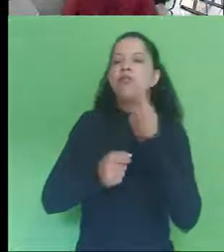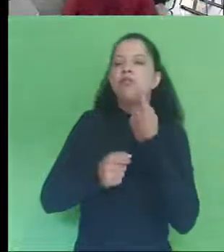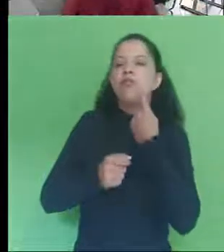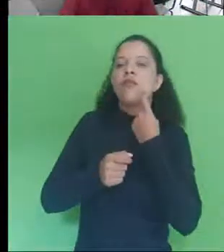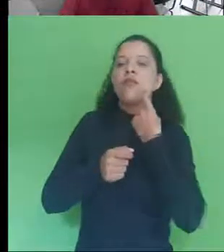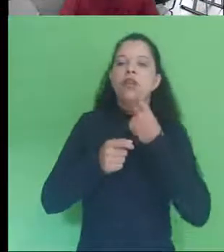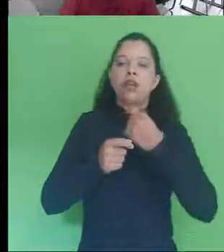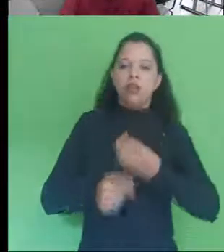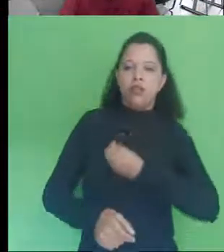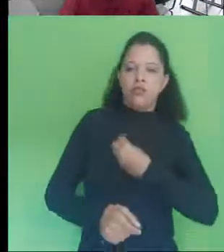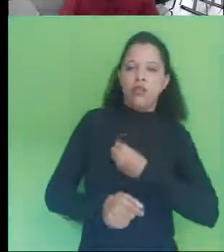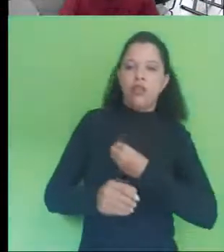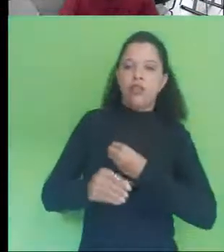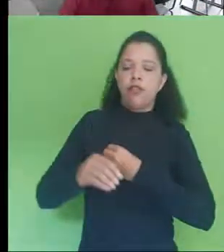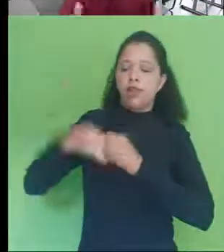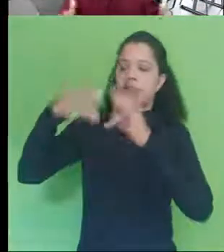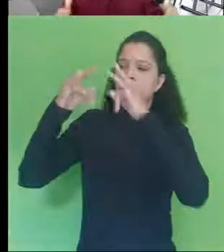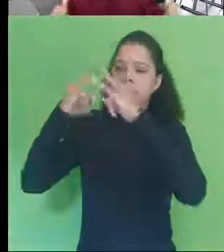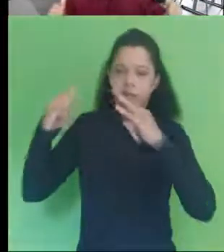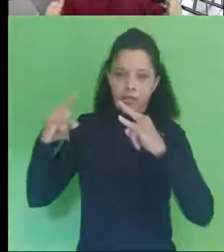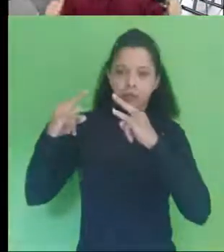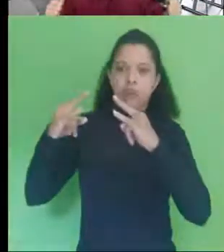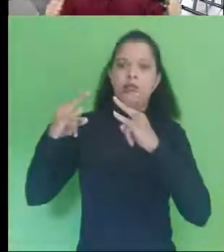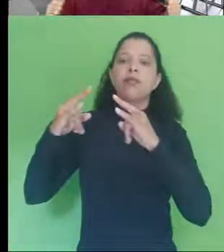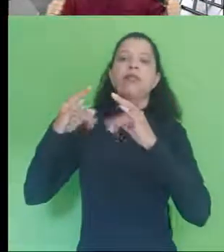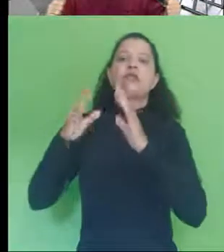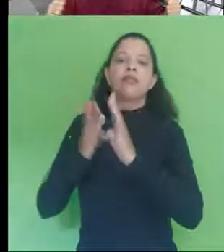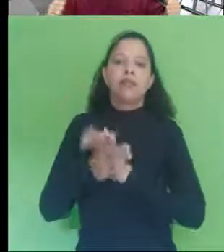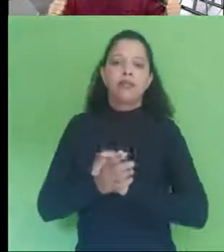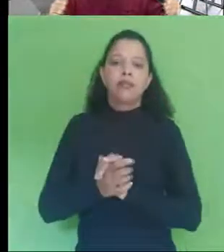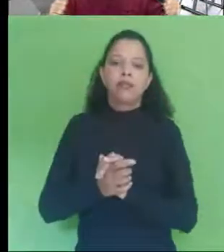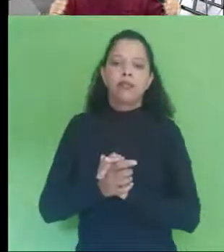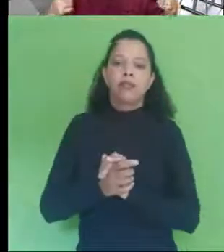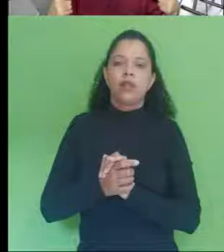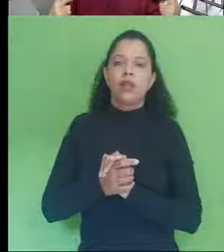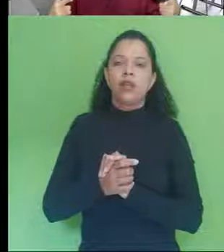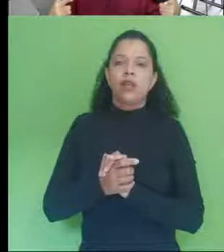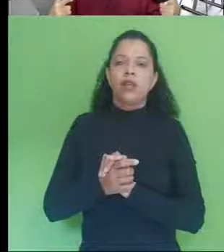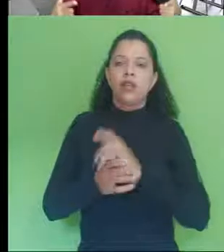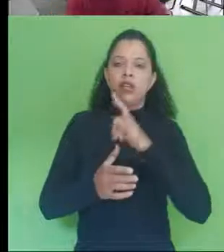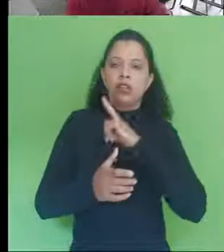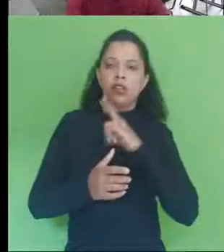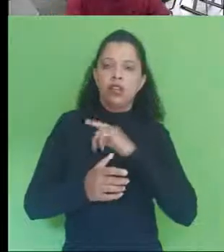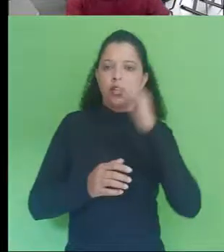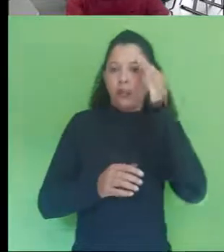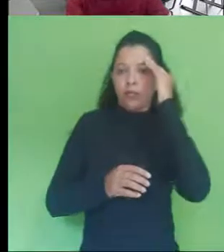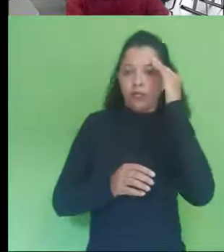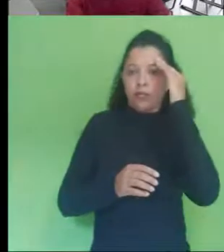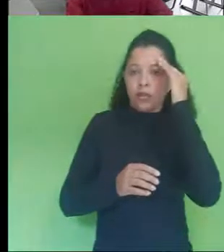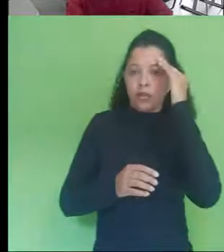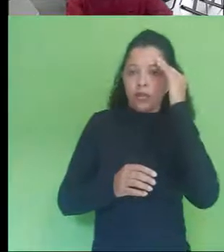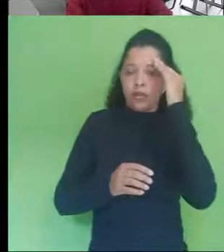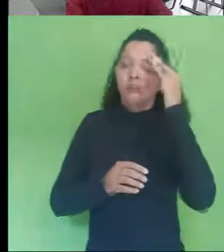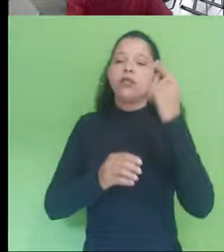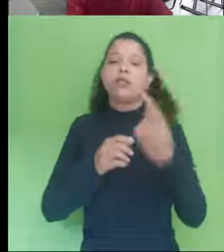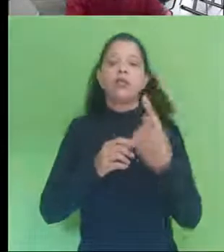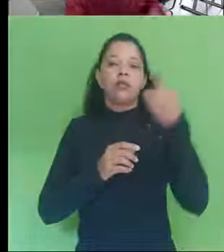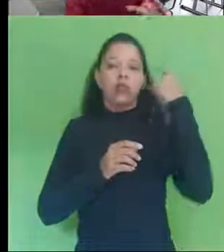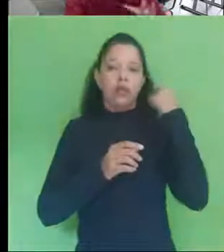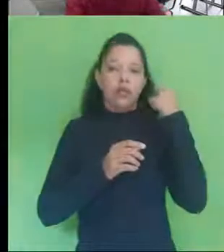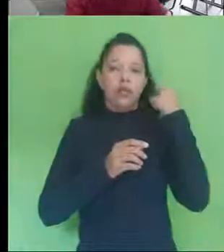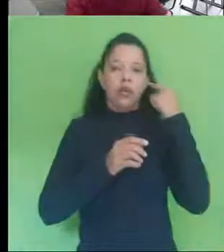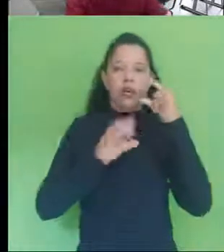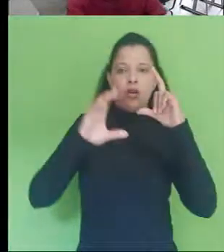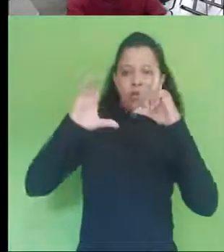protegia o seu bando, ele morava nas cavernas. Beleza? Entendido? Então a gente tem aqui uma compreensão do